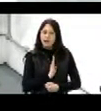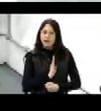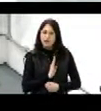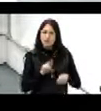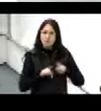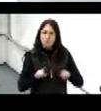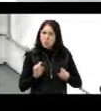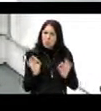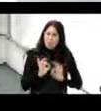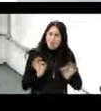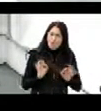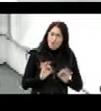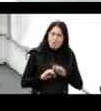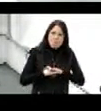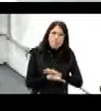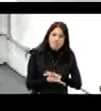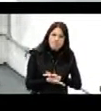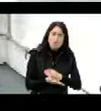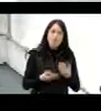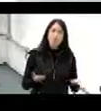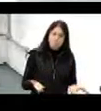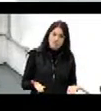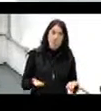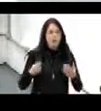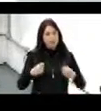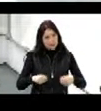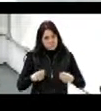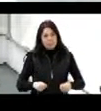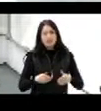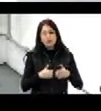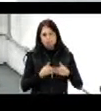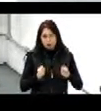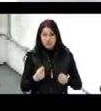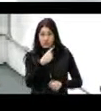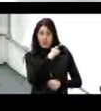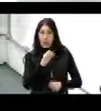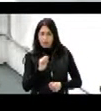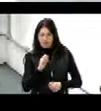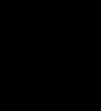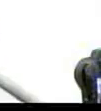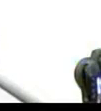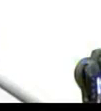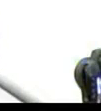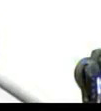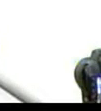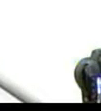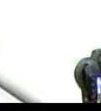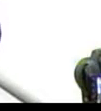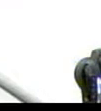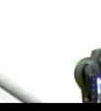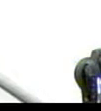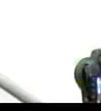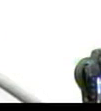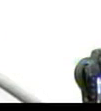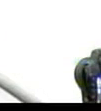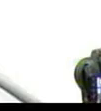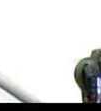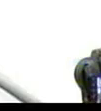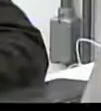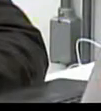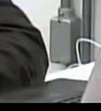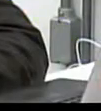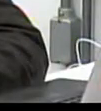com cadeira de rodas. Então, lá na CD já tem esses equipamentos, e a gente está propondo ao governo, então,